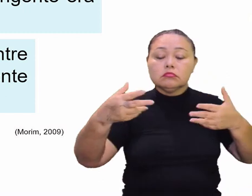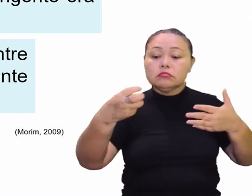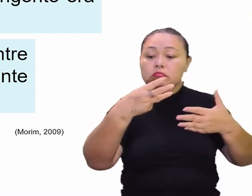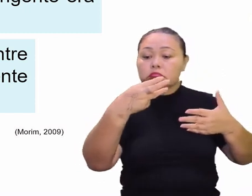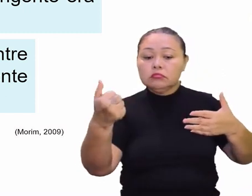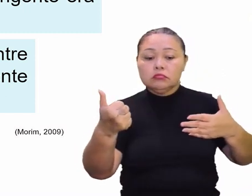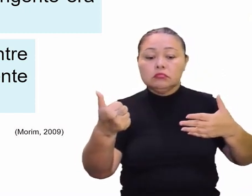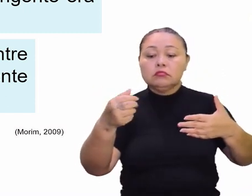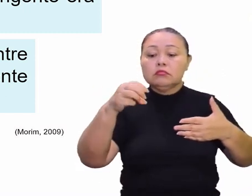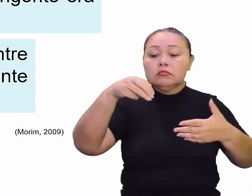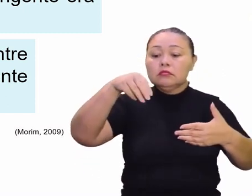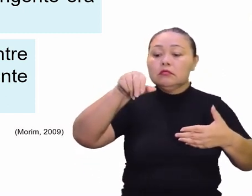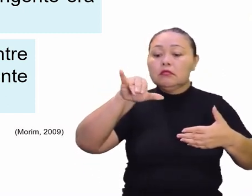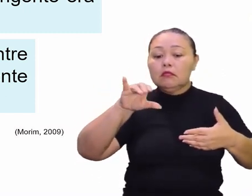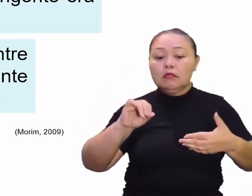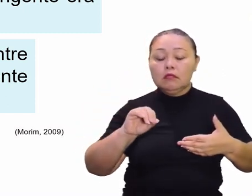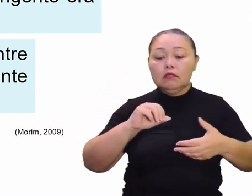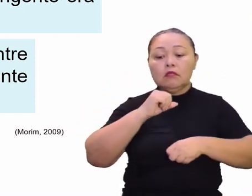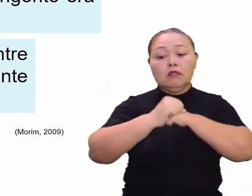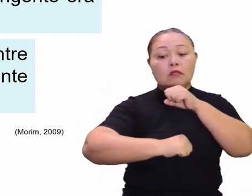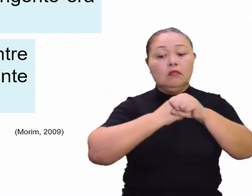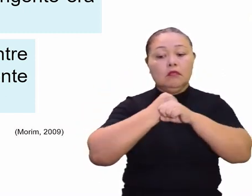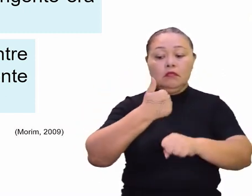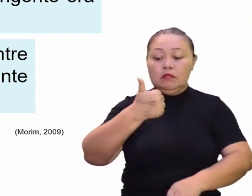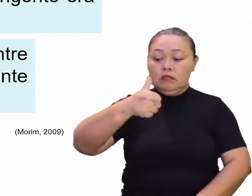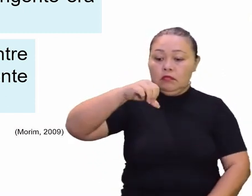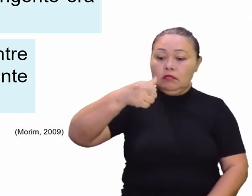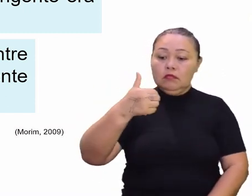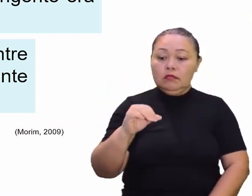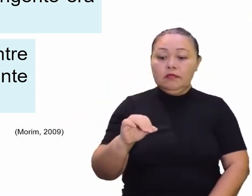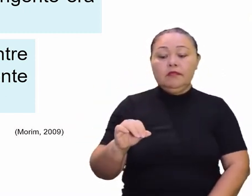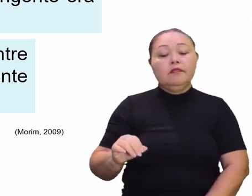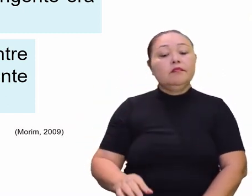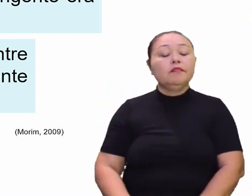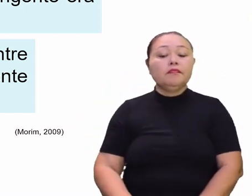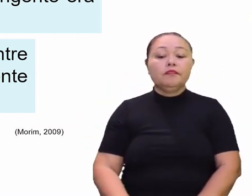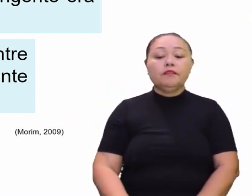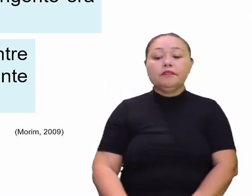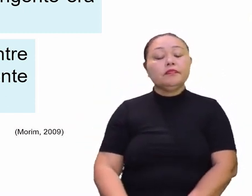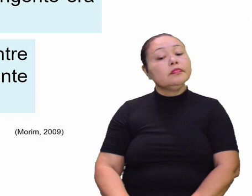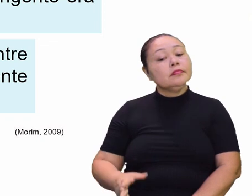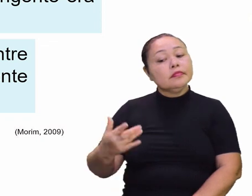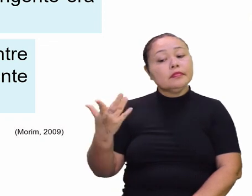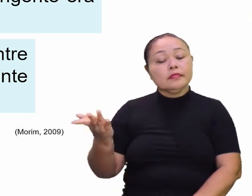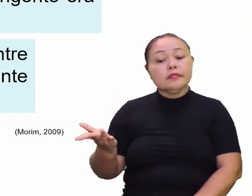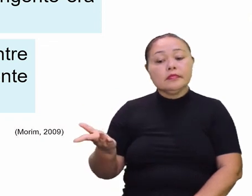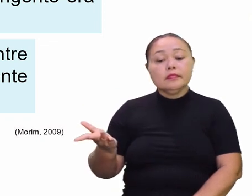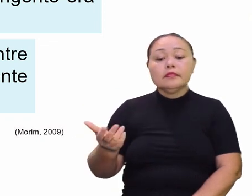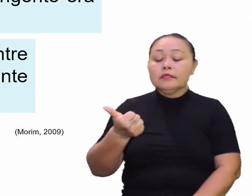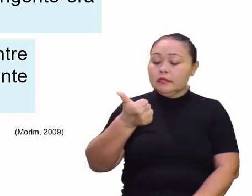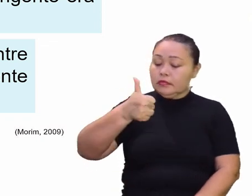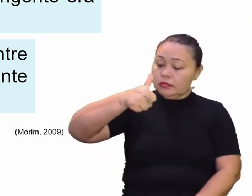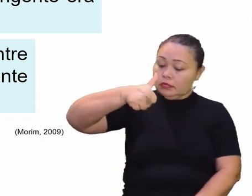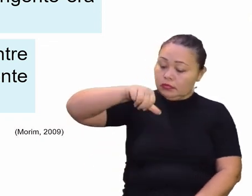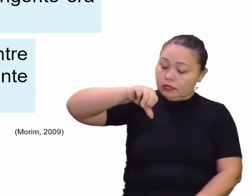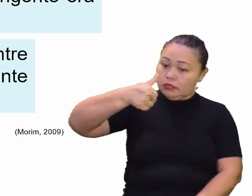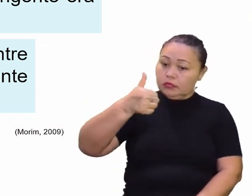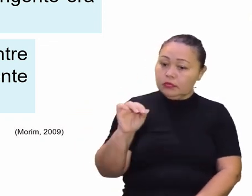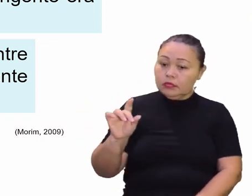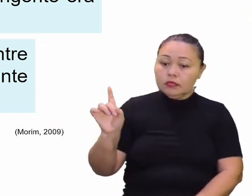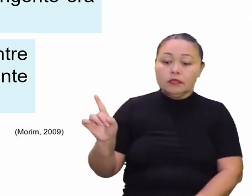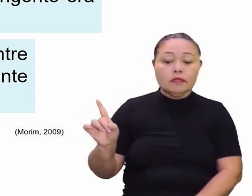inaugurado em 31 de maio de 1910. Rogério,